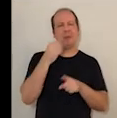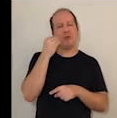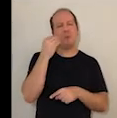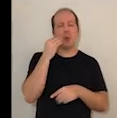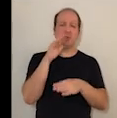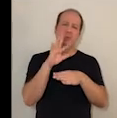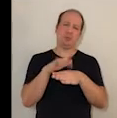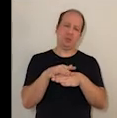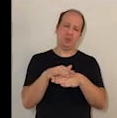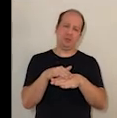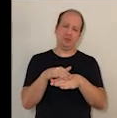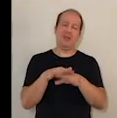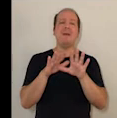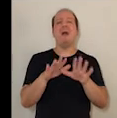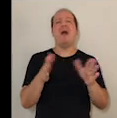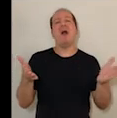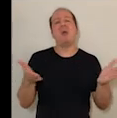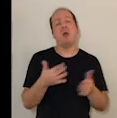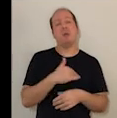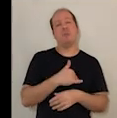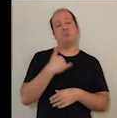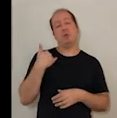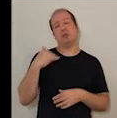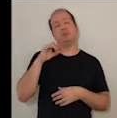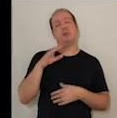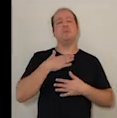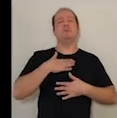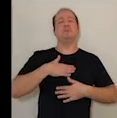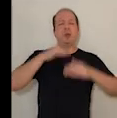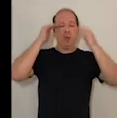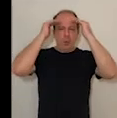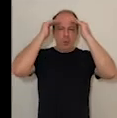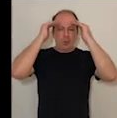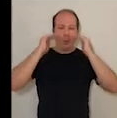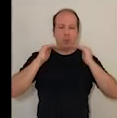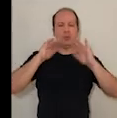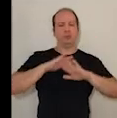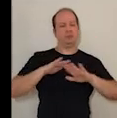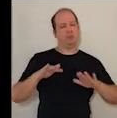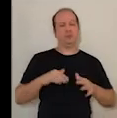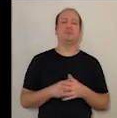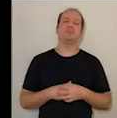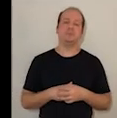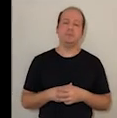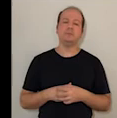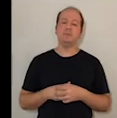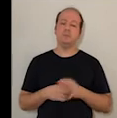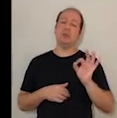há muito, estava enfermo e que a morte só veio aliviá-lo de seus